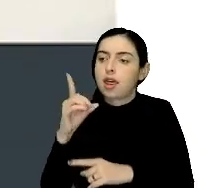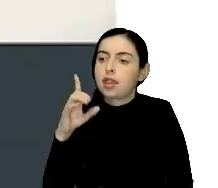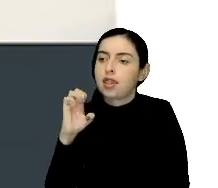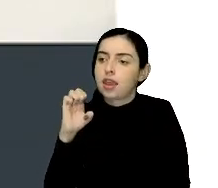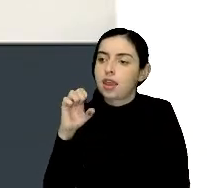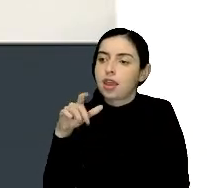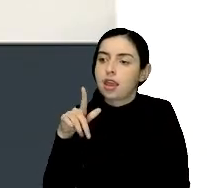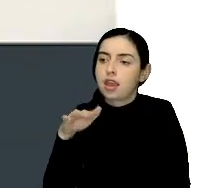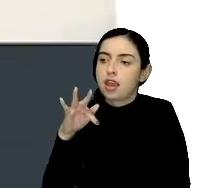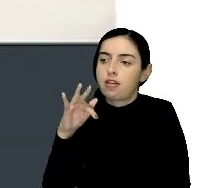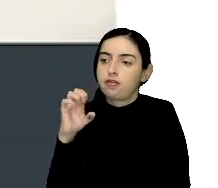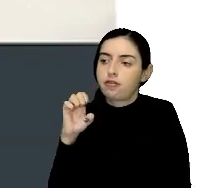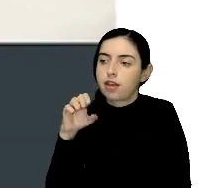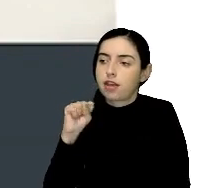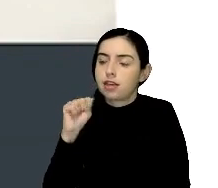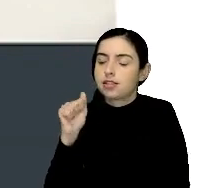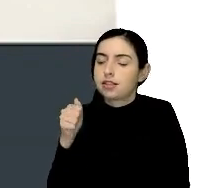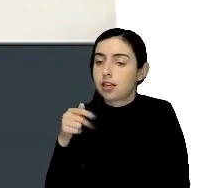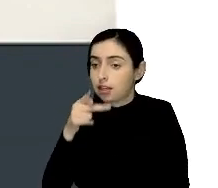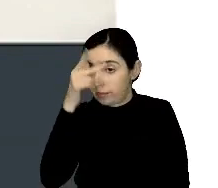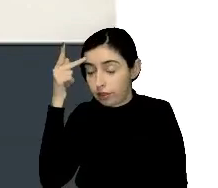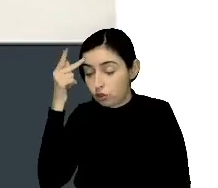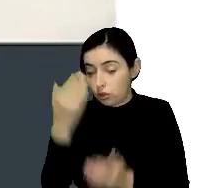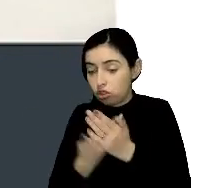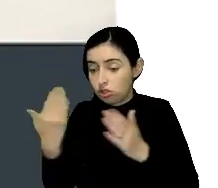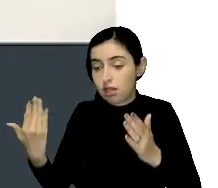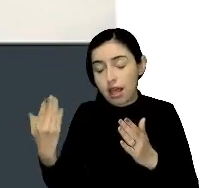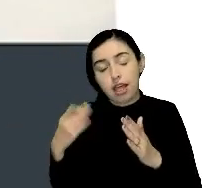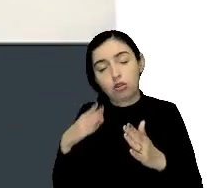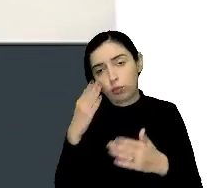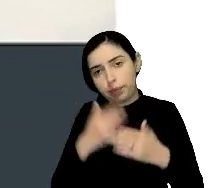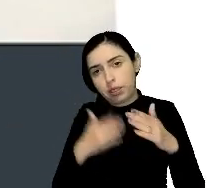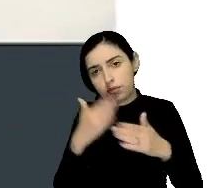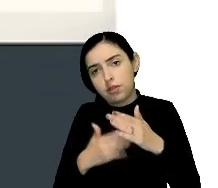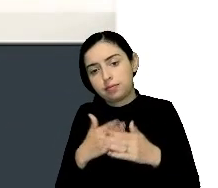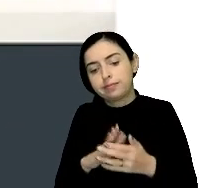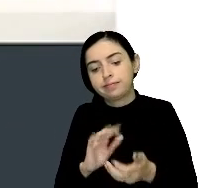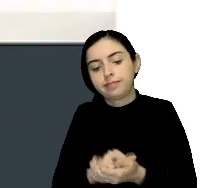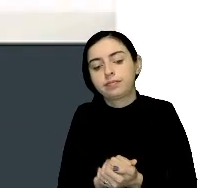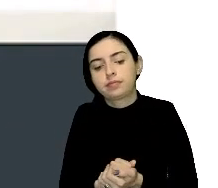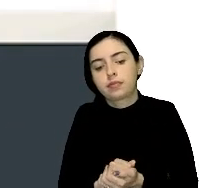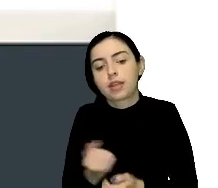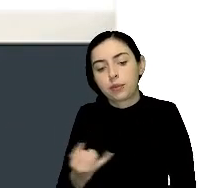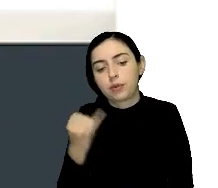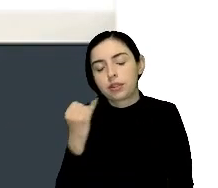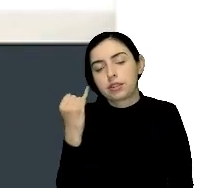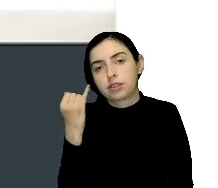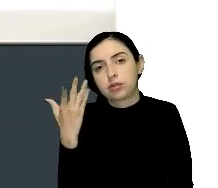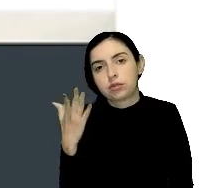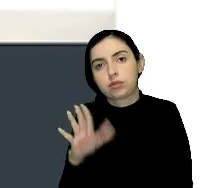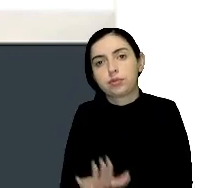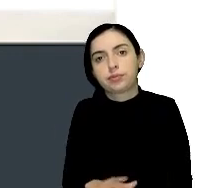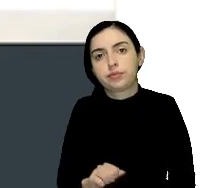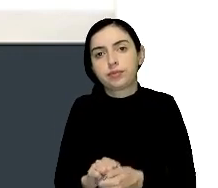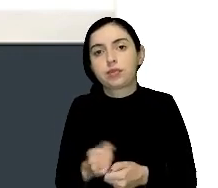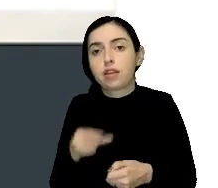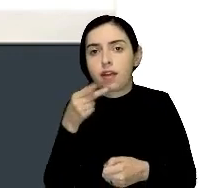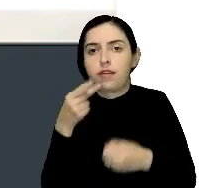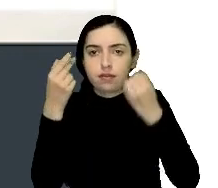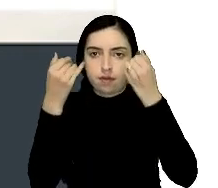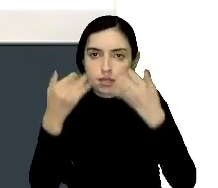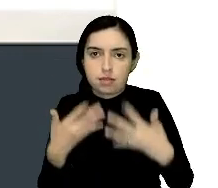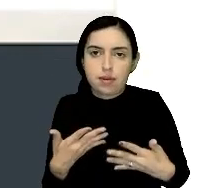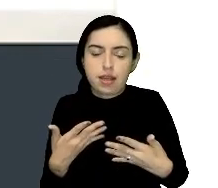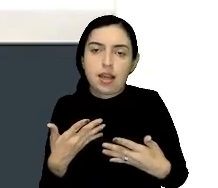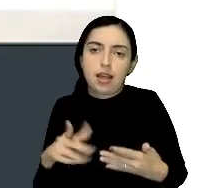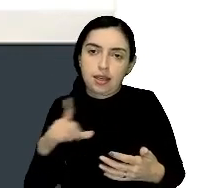impedido de entrar. Por isso que a arguição de descumprimento do preceito fundamental vai dizer que